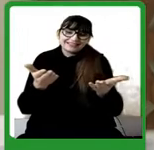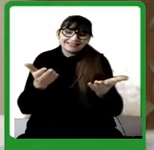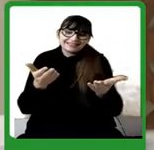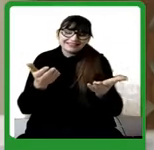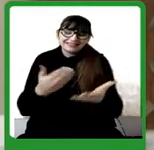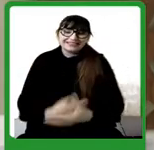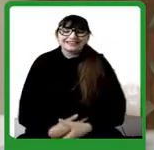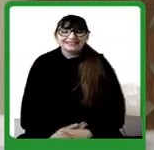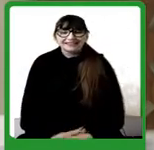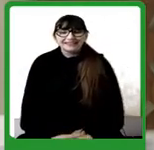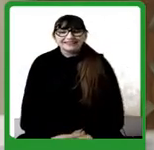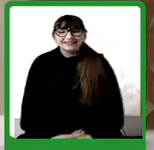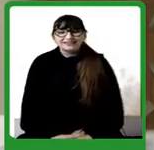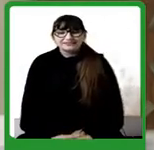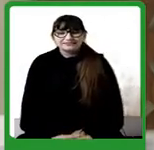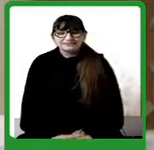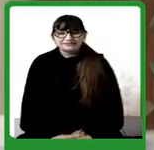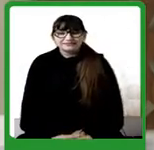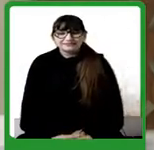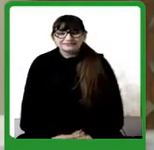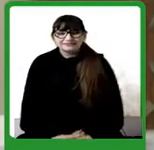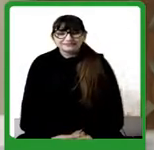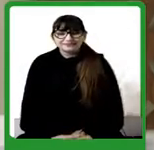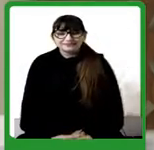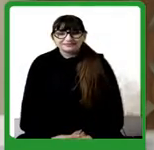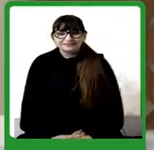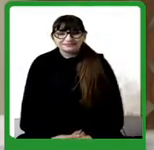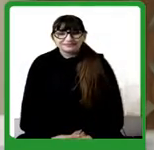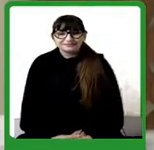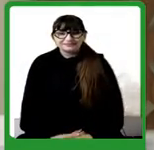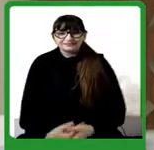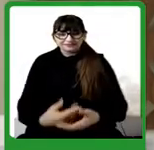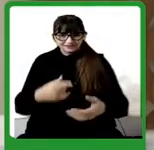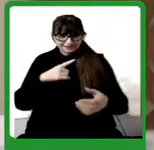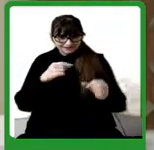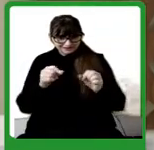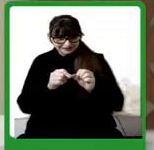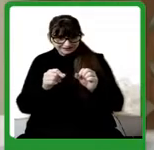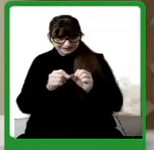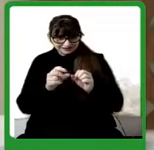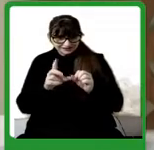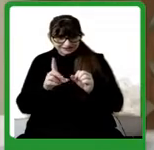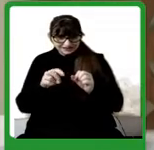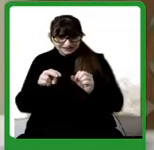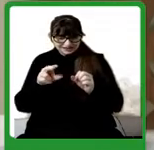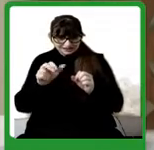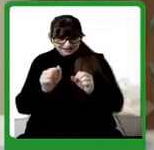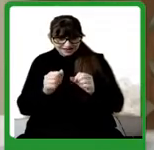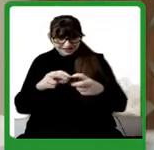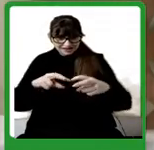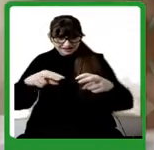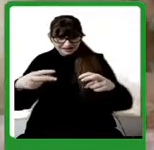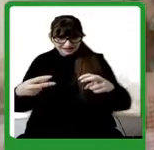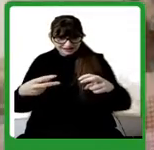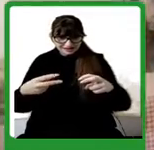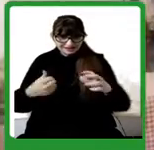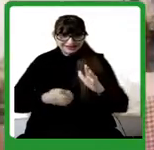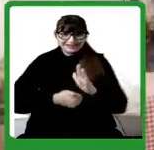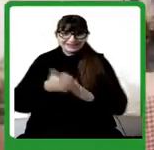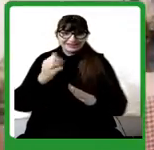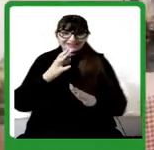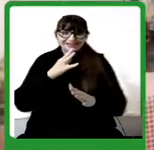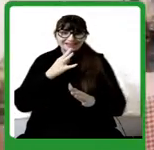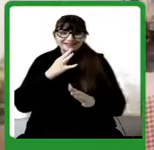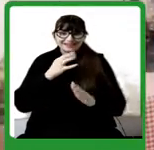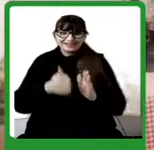Eu quero... Mas já... Será que vai ter que ter DNA aquela criança ali? Primeiro dia que eu te conheço, primeiro dia que eu te odeio.